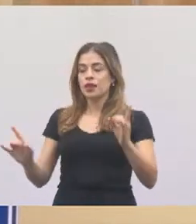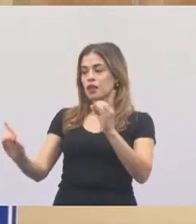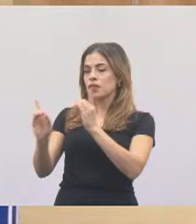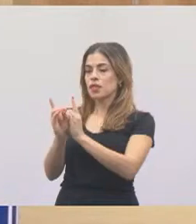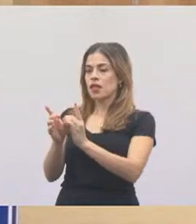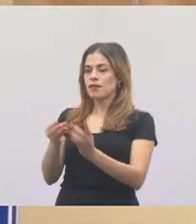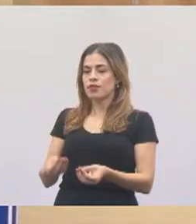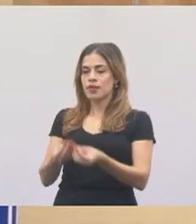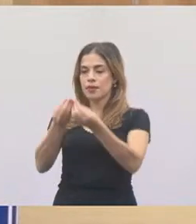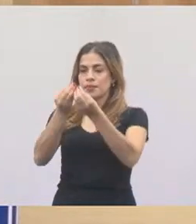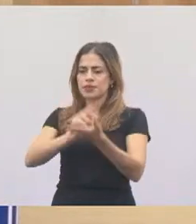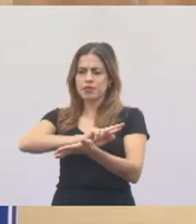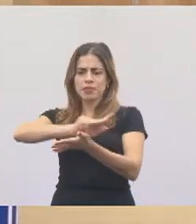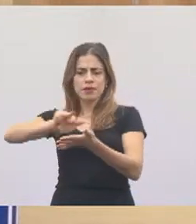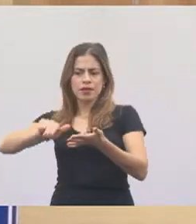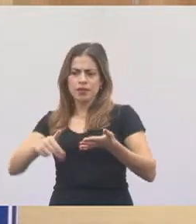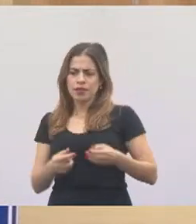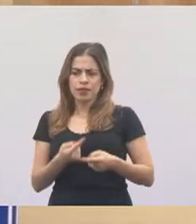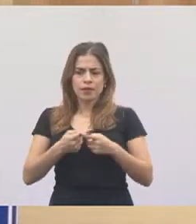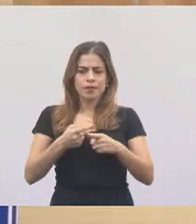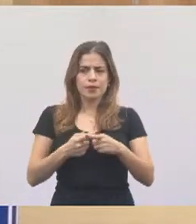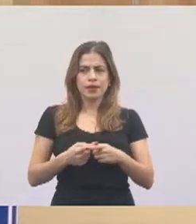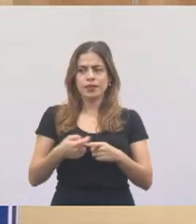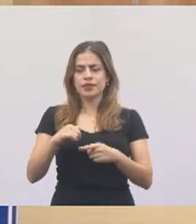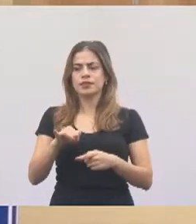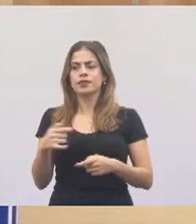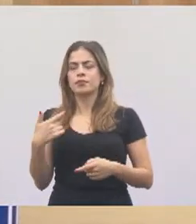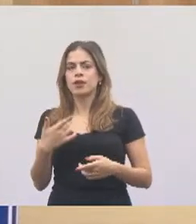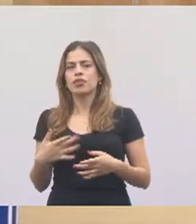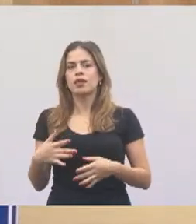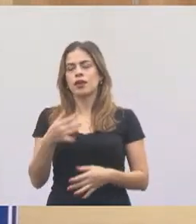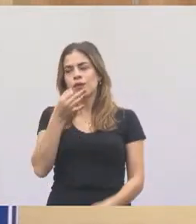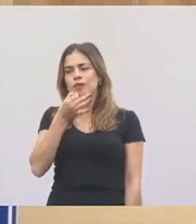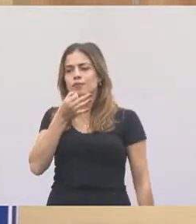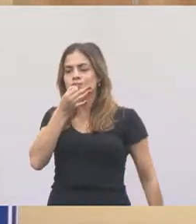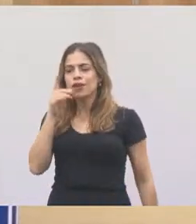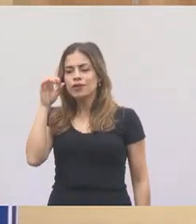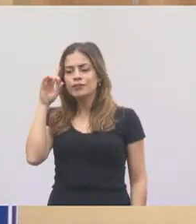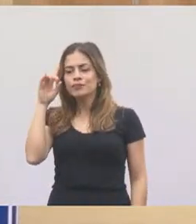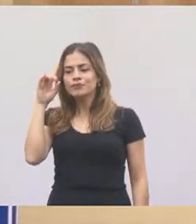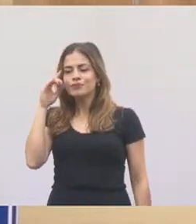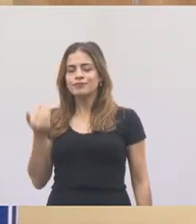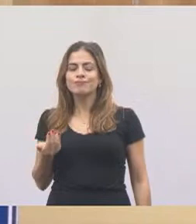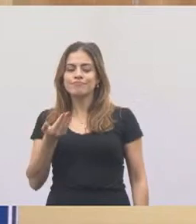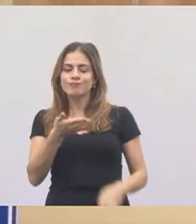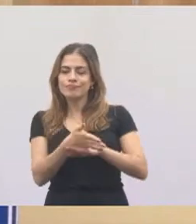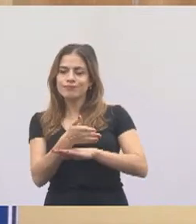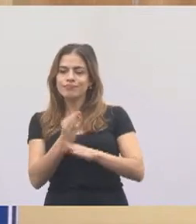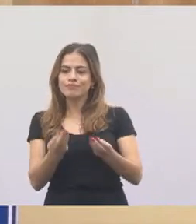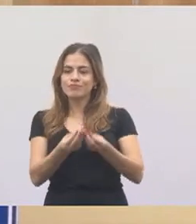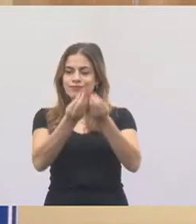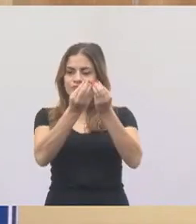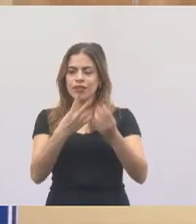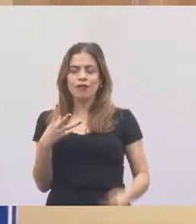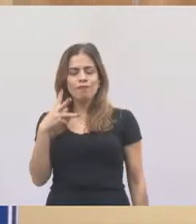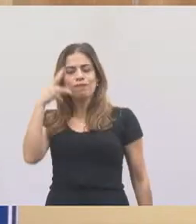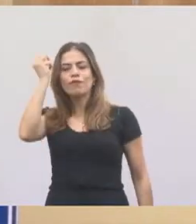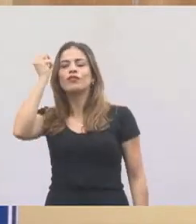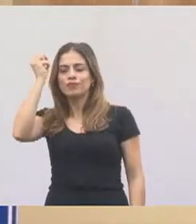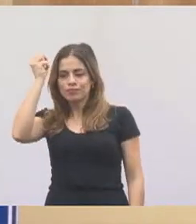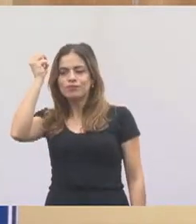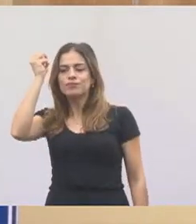vezes, porque, se falso me engano, ele era de comunhão diária, todo dia ia na missa, né, para